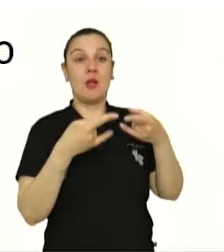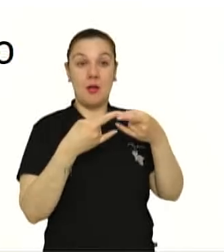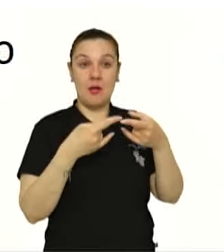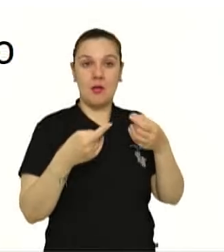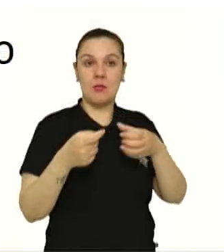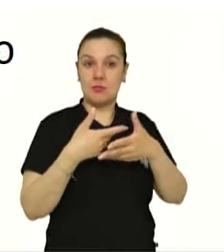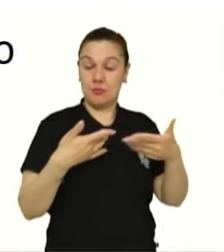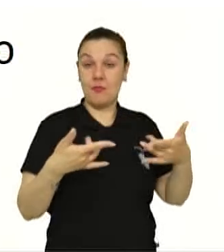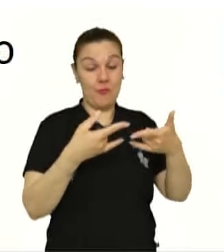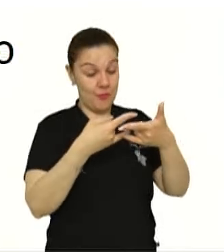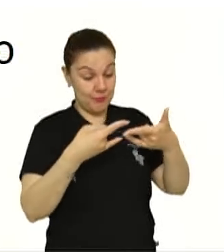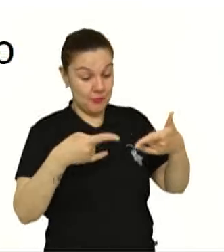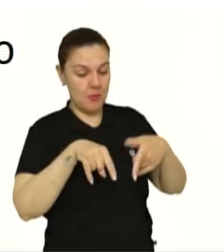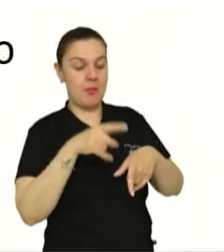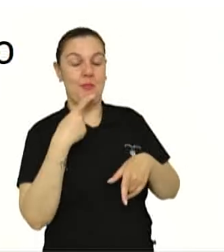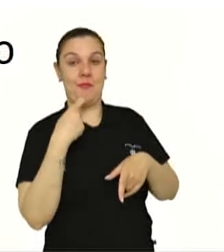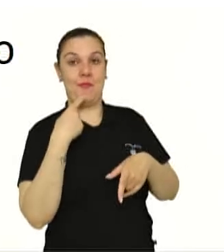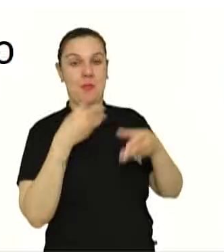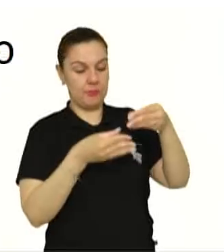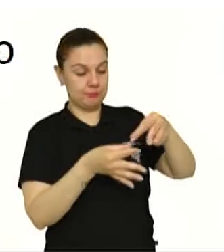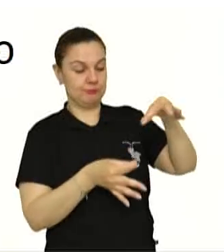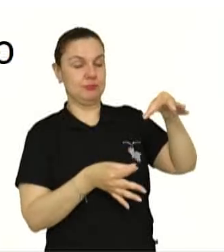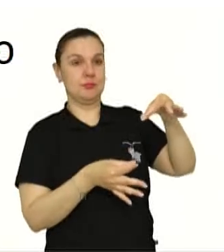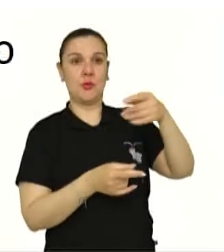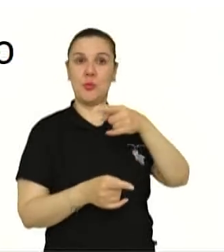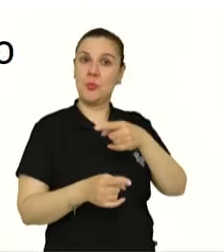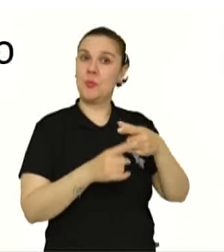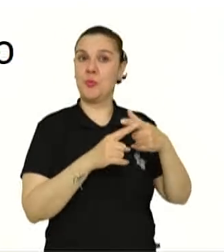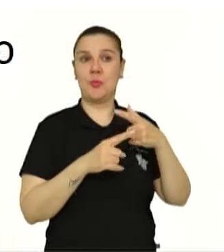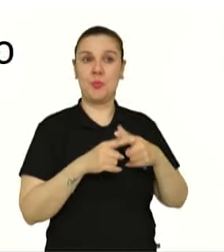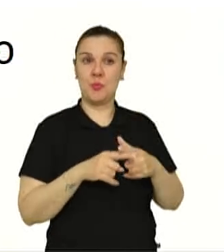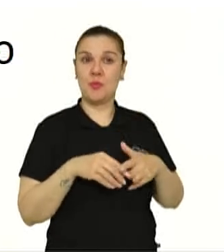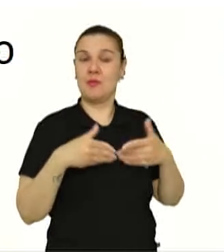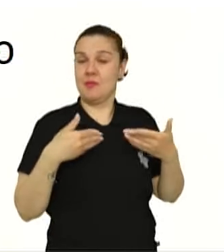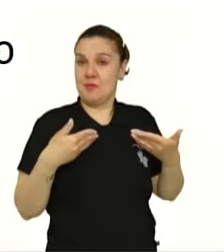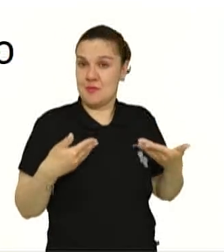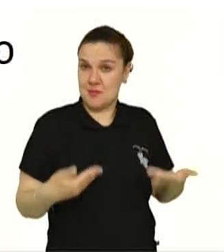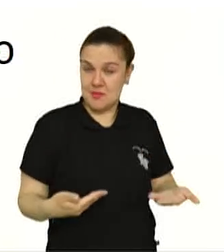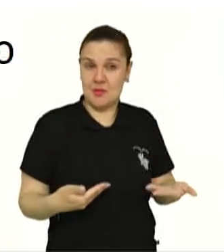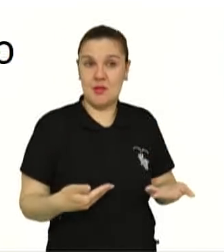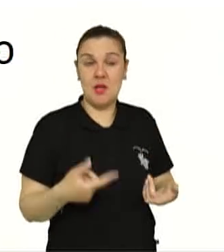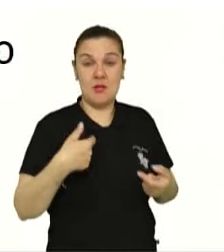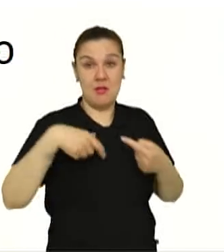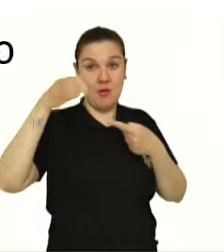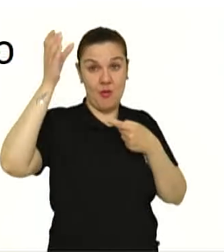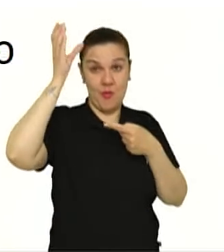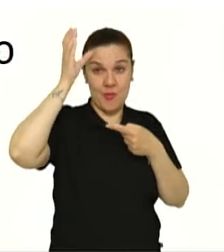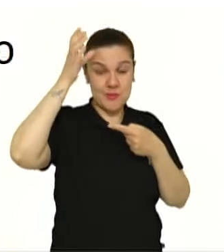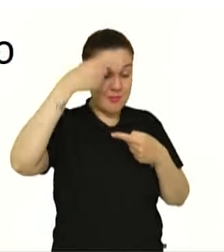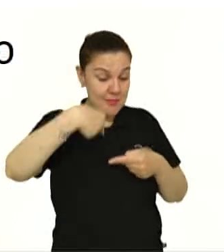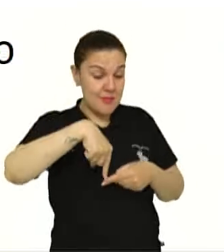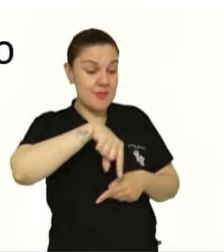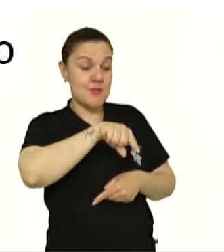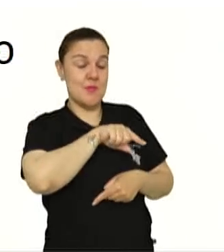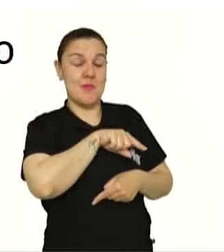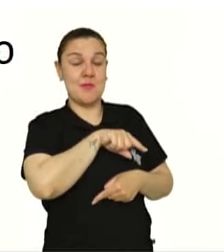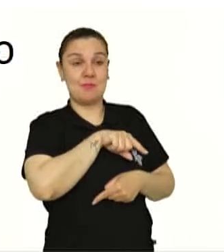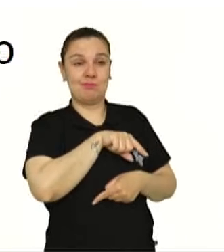incluindo essa emissão de fatura em vermelho. Porque, apesar de um nível de consciência entre as